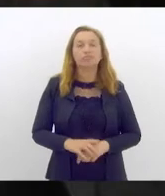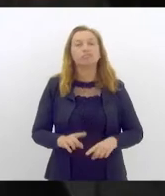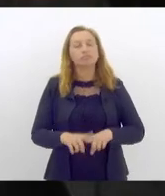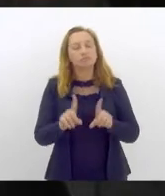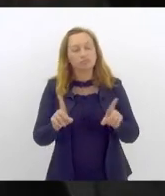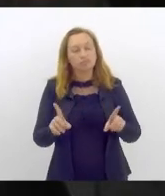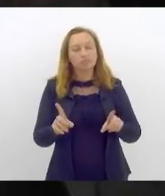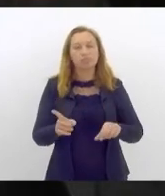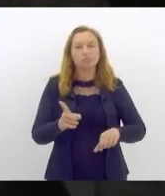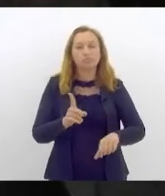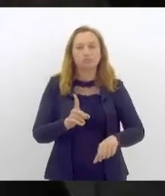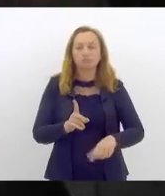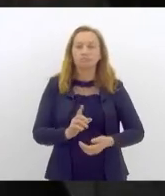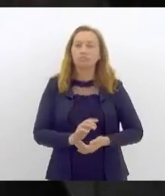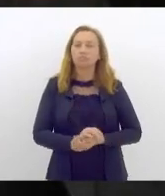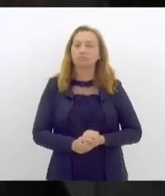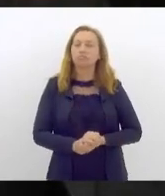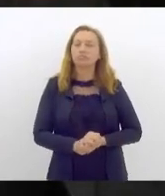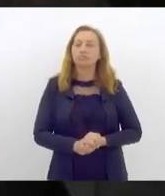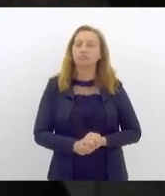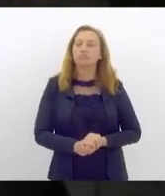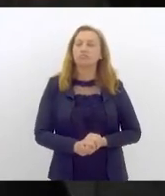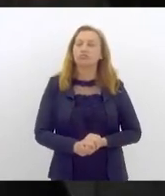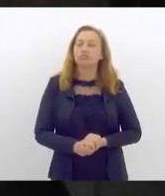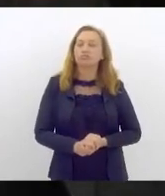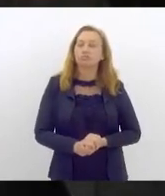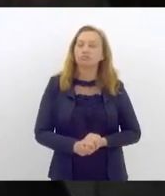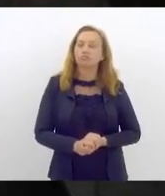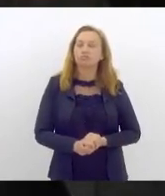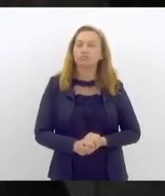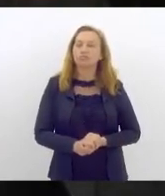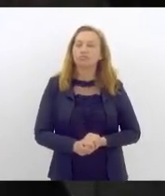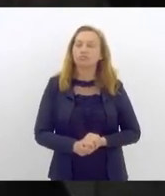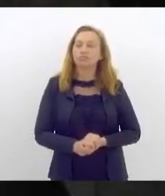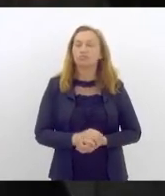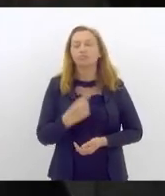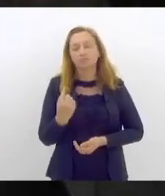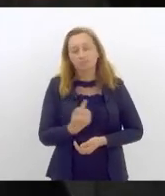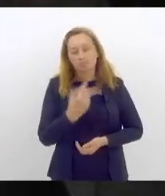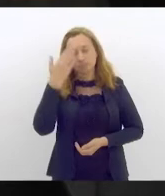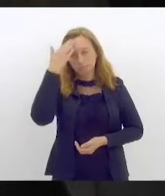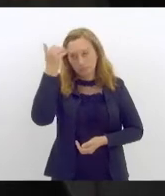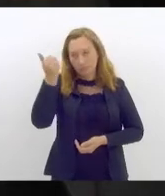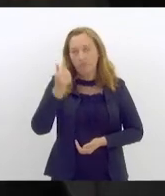ao mesmo tempo Todos nós sabemos